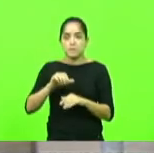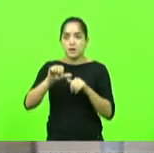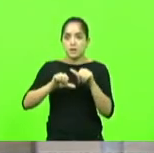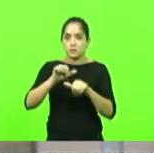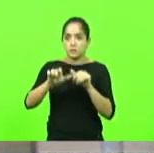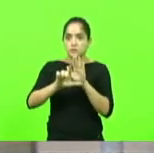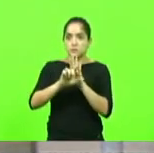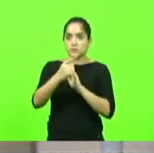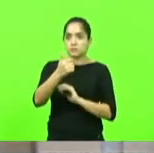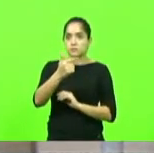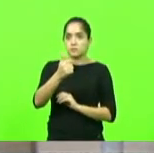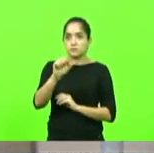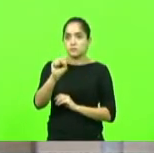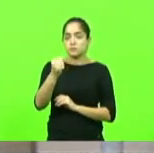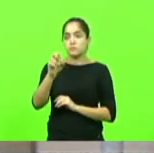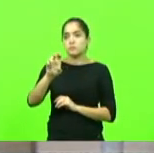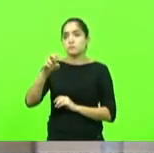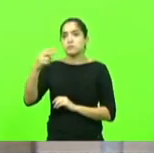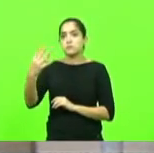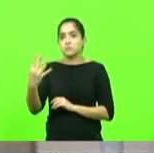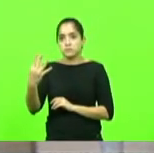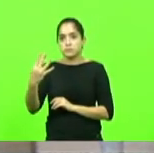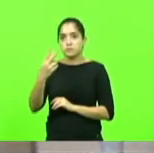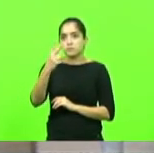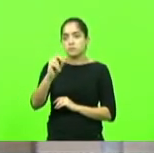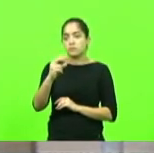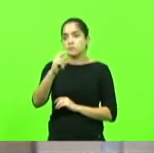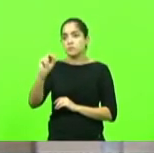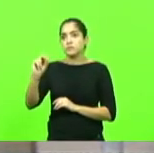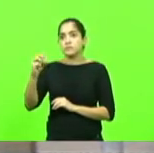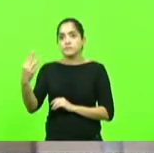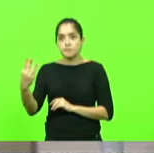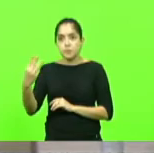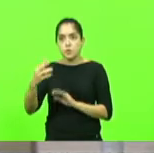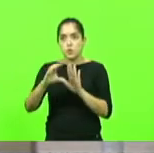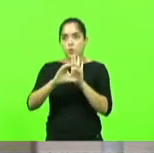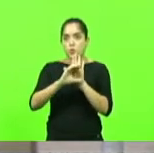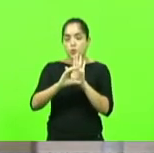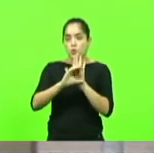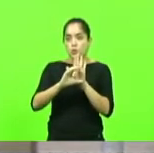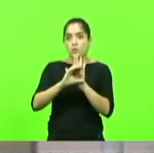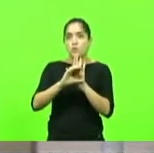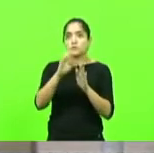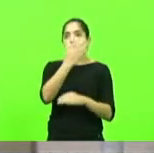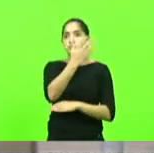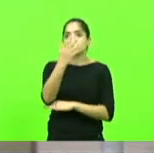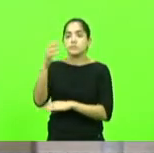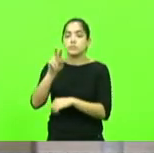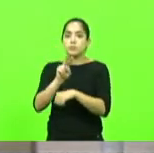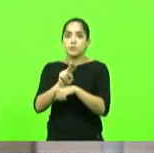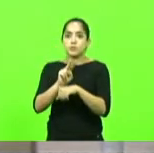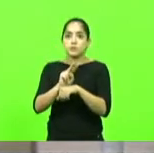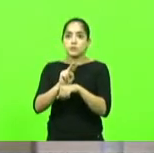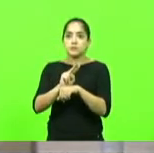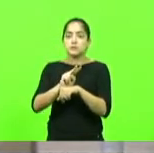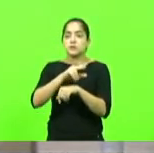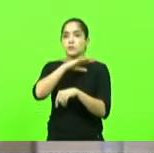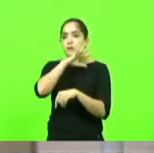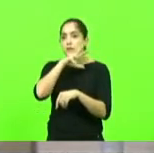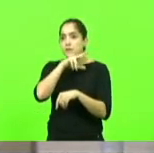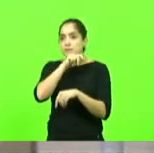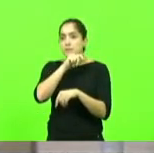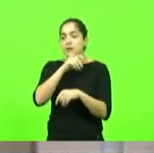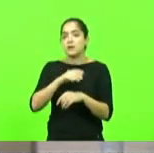Lei 12.854, de 2003, que institui o Código Estadual de Proteção de Animais para proibir a realização